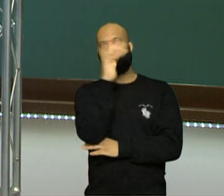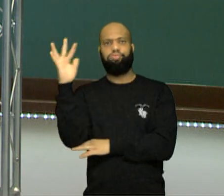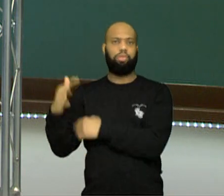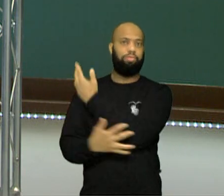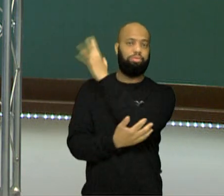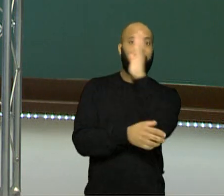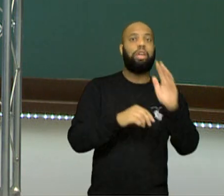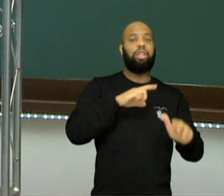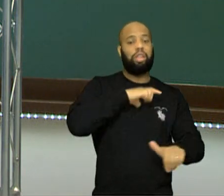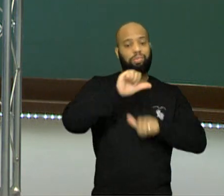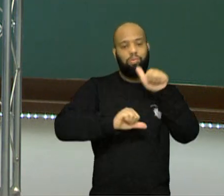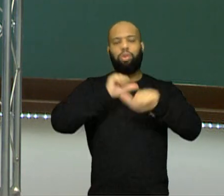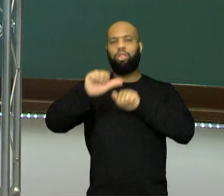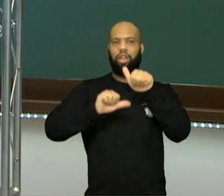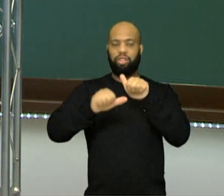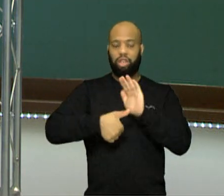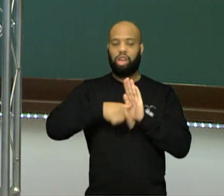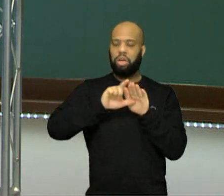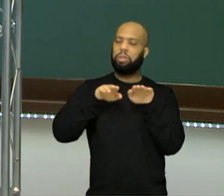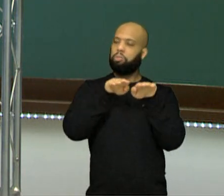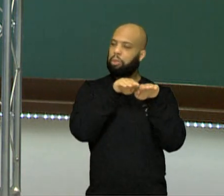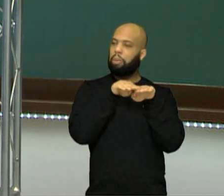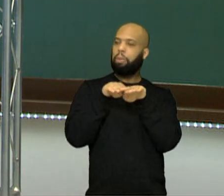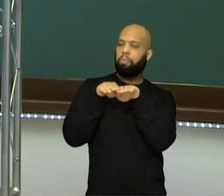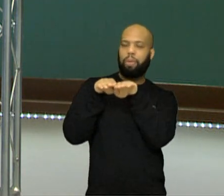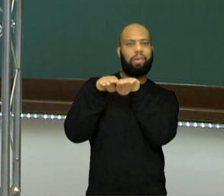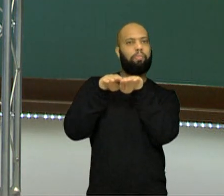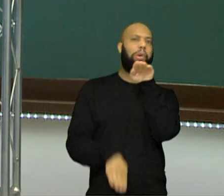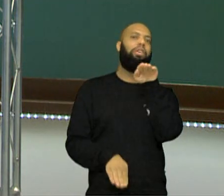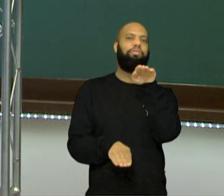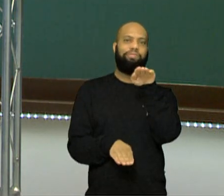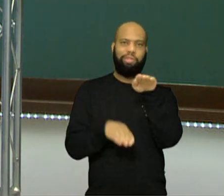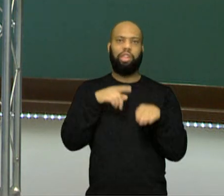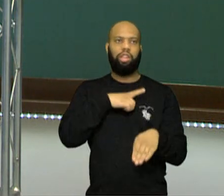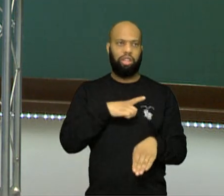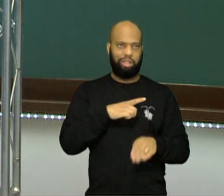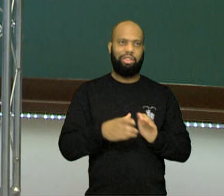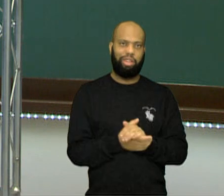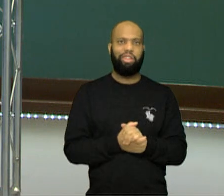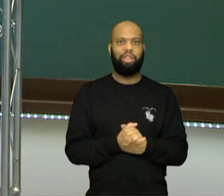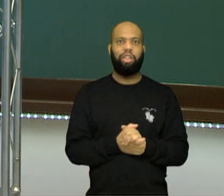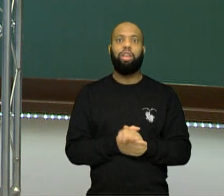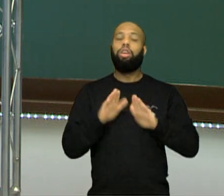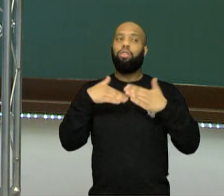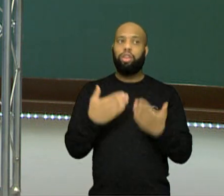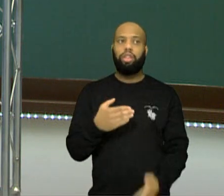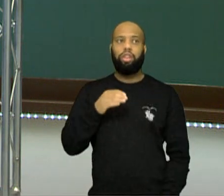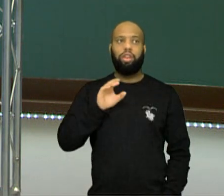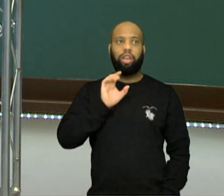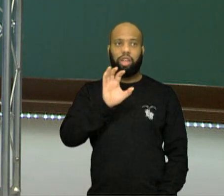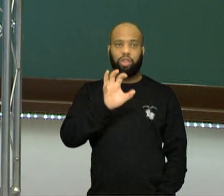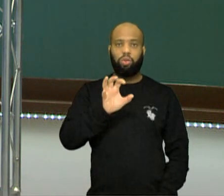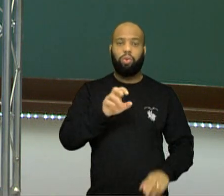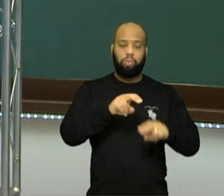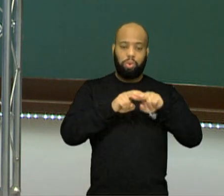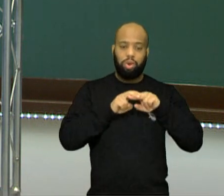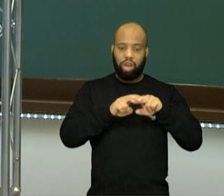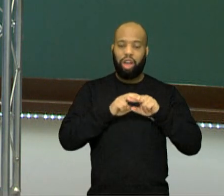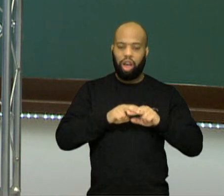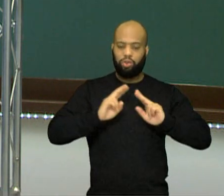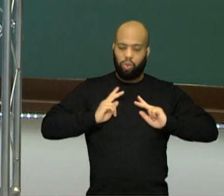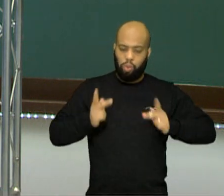né? Desequilibrou aquilo que era natural. Um impacto ambiental que é resultante